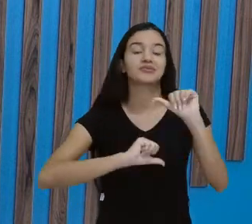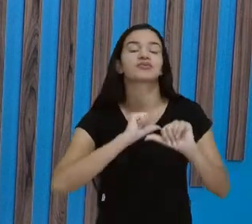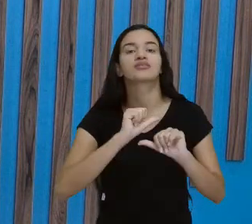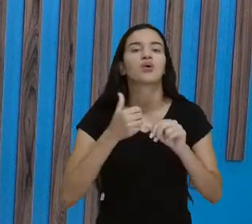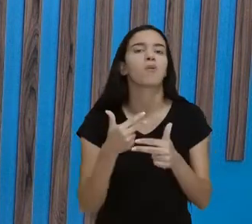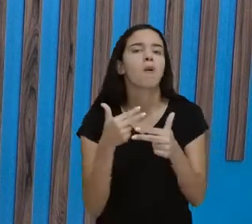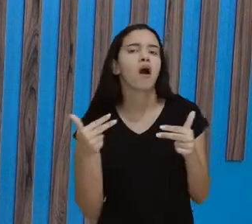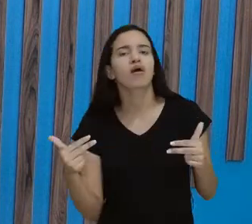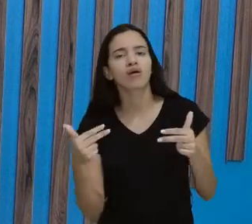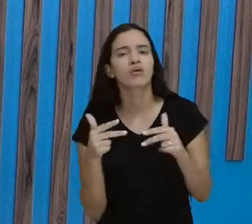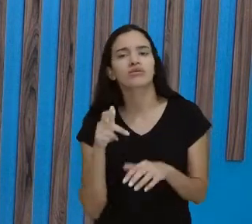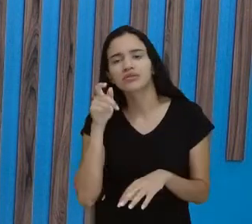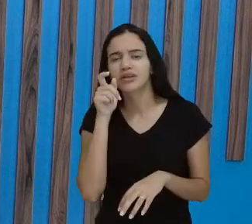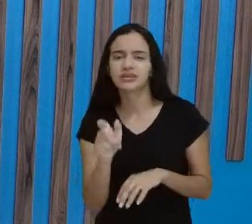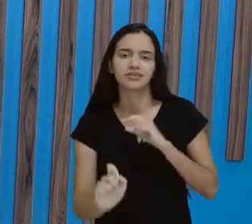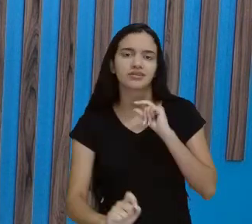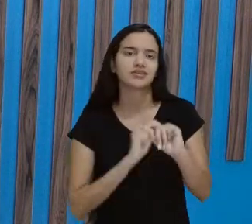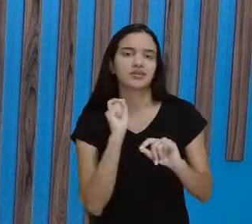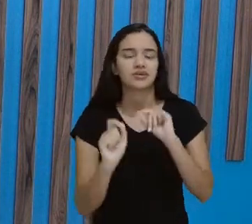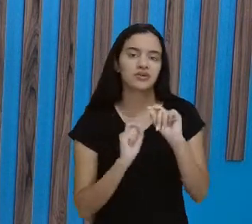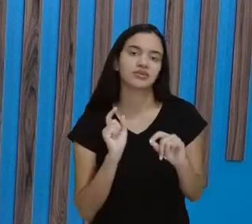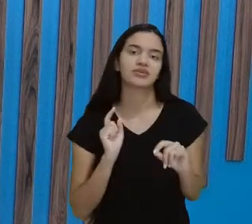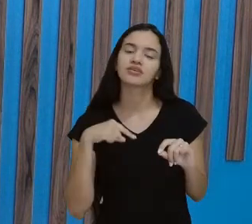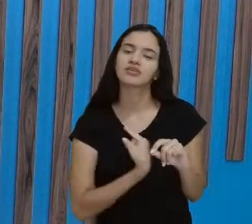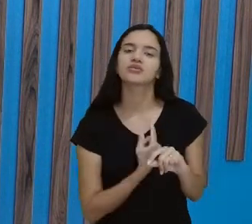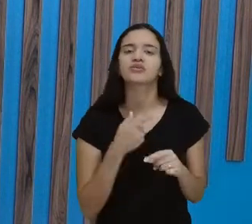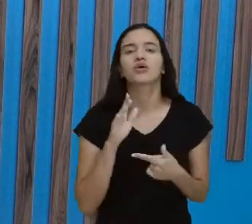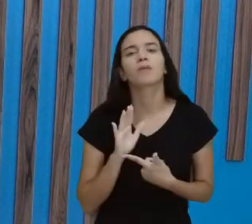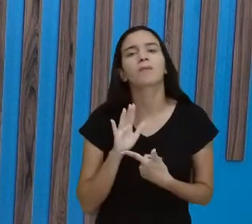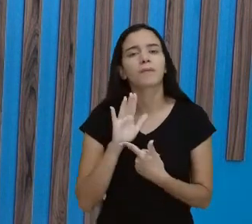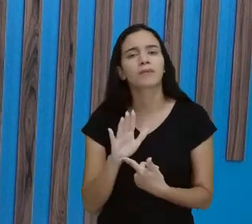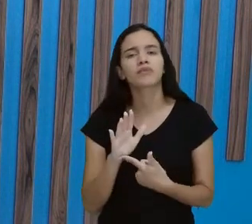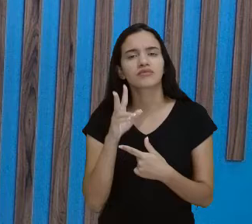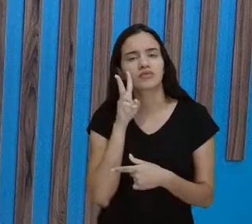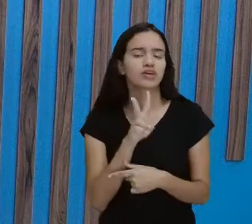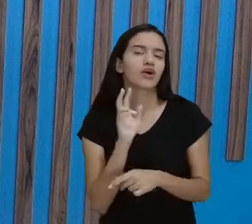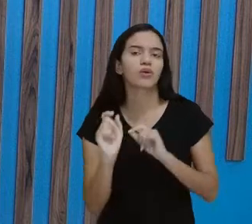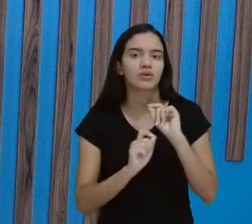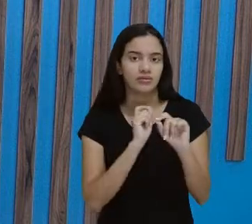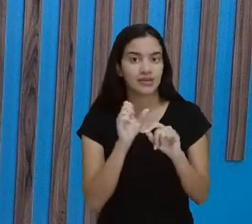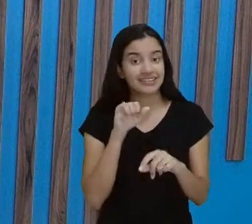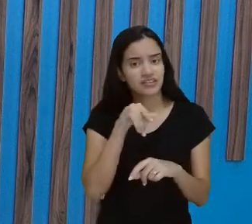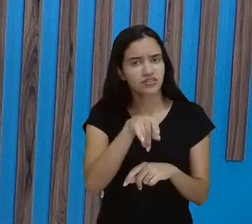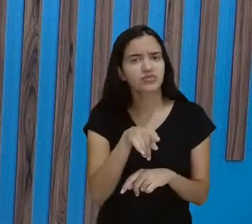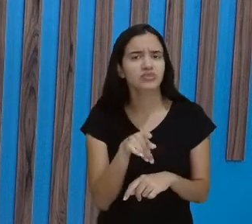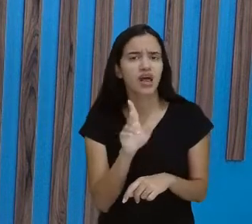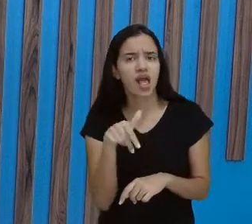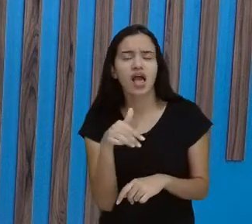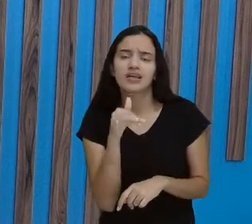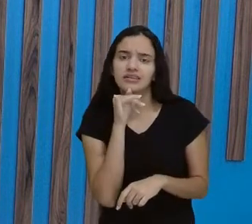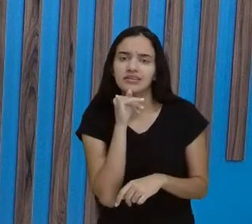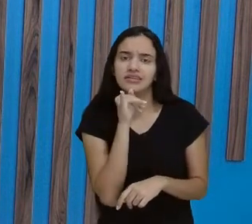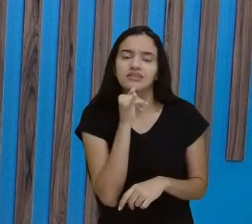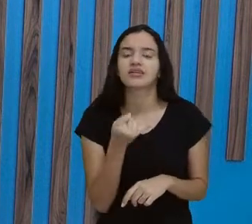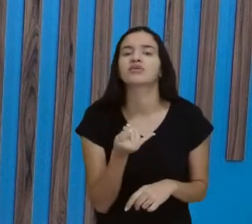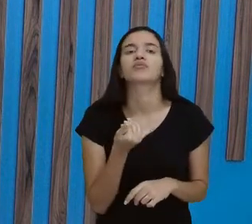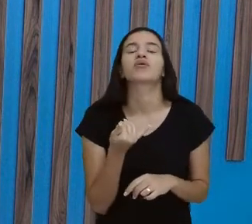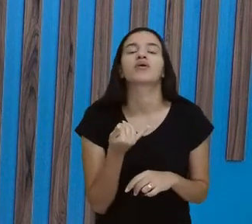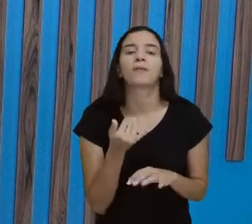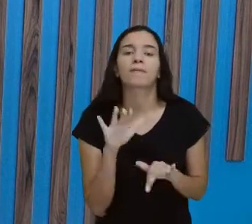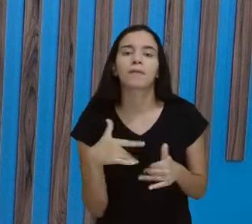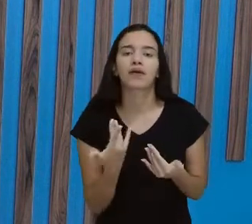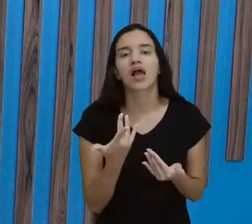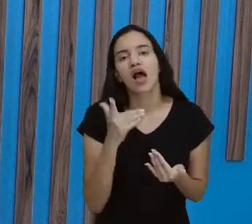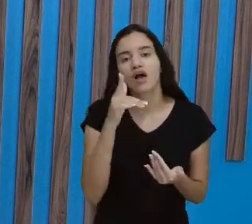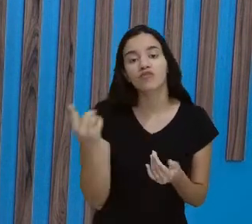Uma coisa interessante que a gente pode notar é o seguinte: se você já foi a um lugar há muito tempo